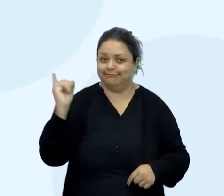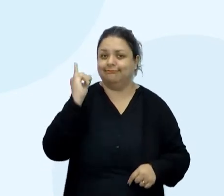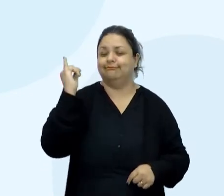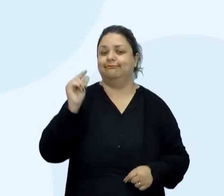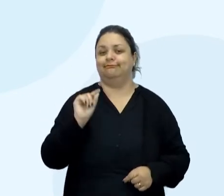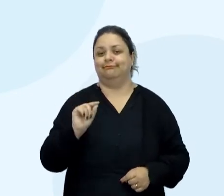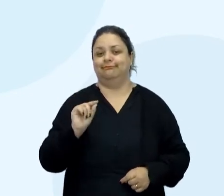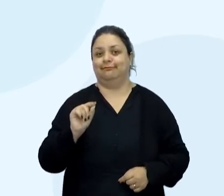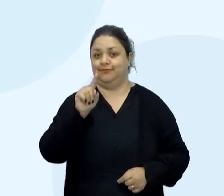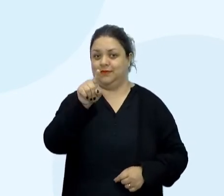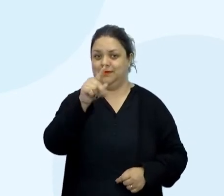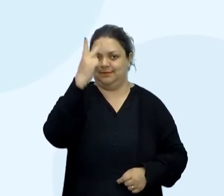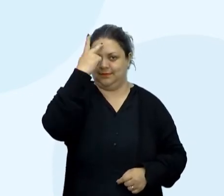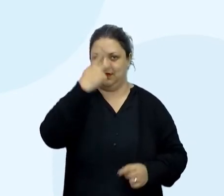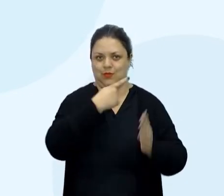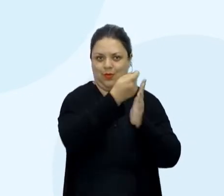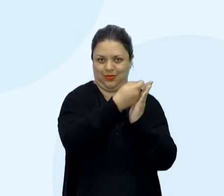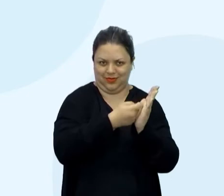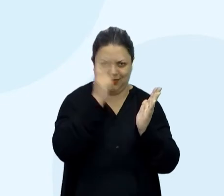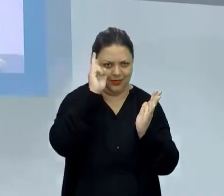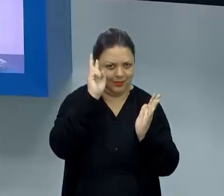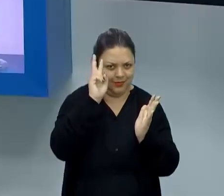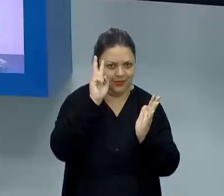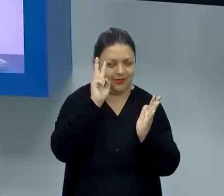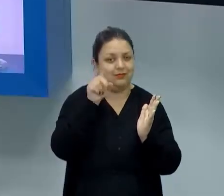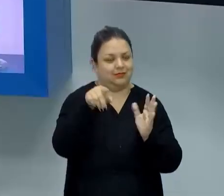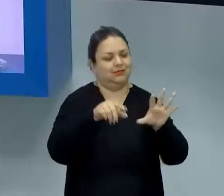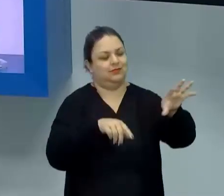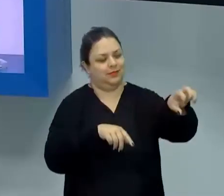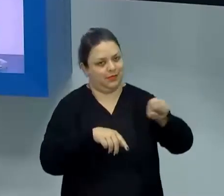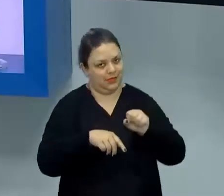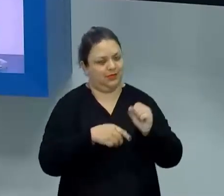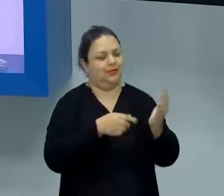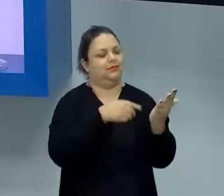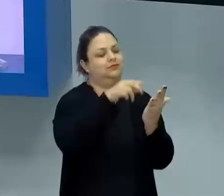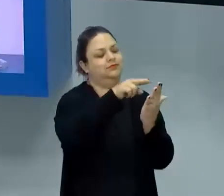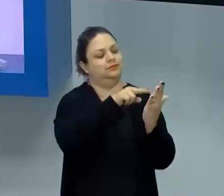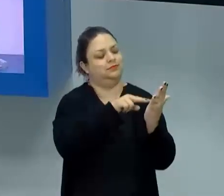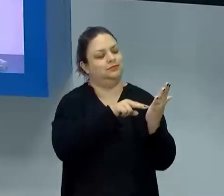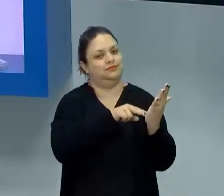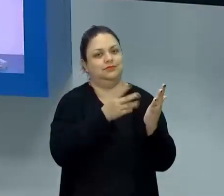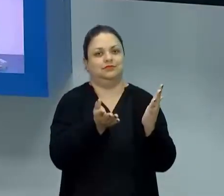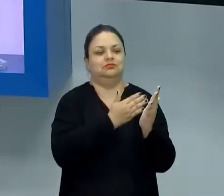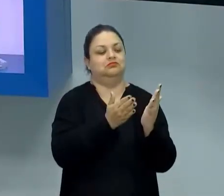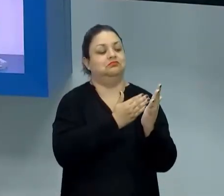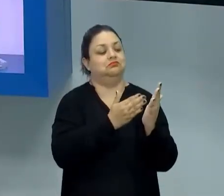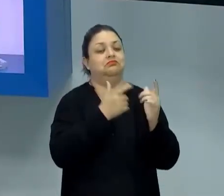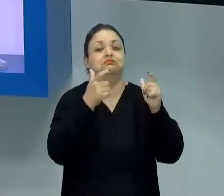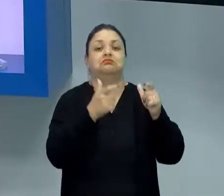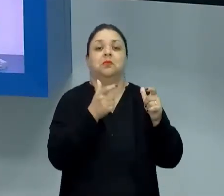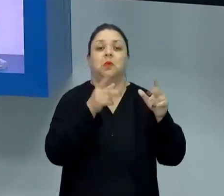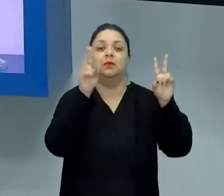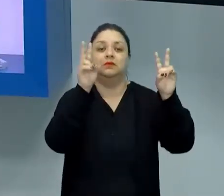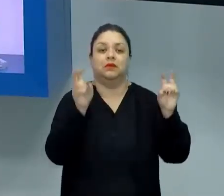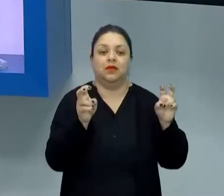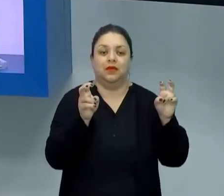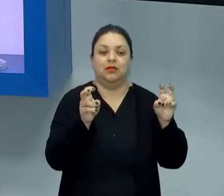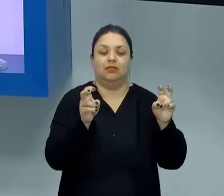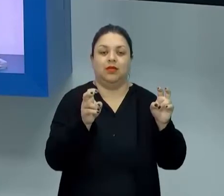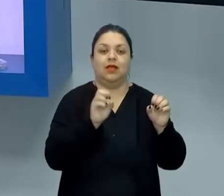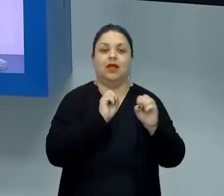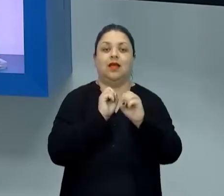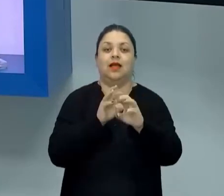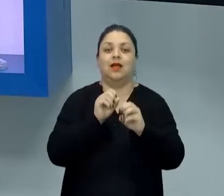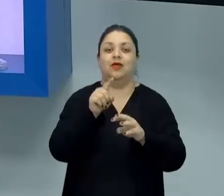o seu diário de bordo, tá? Que aí você vai pegar lá o seu diário de bordo, vai abrir o diário de bordo, vai ver lá a aula que